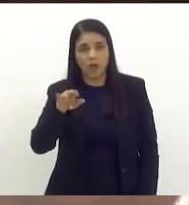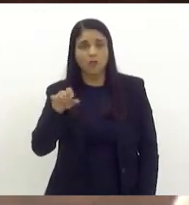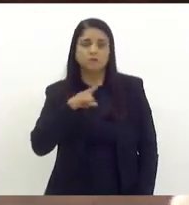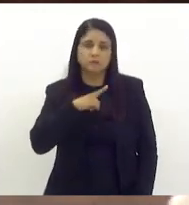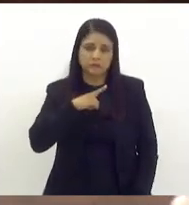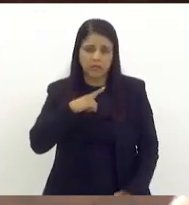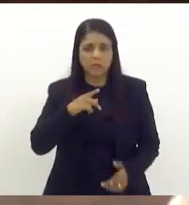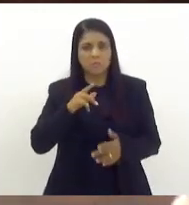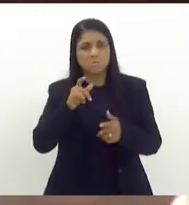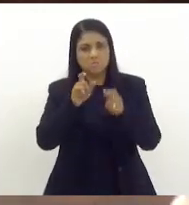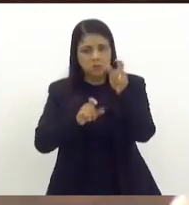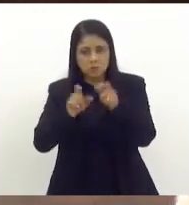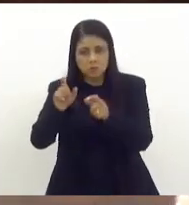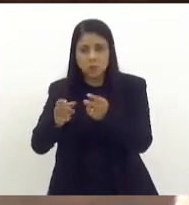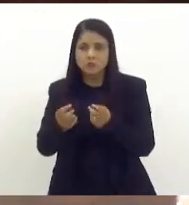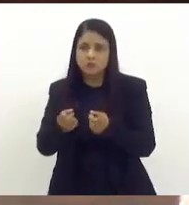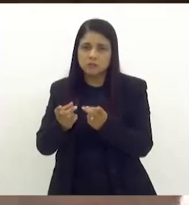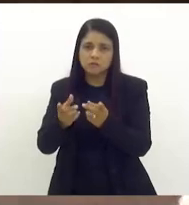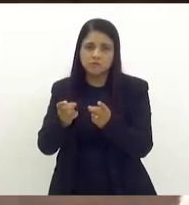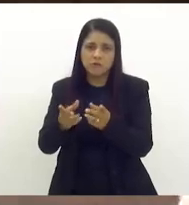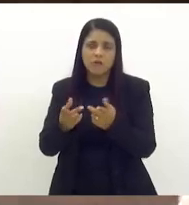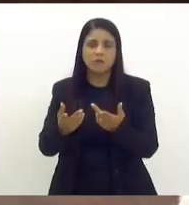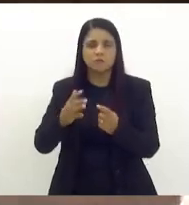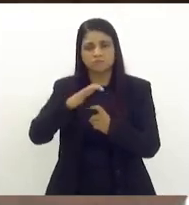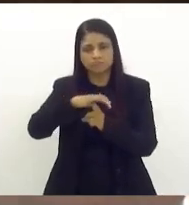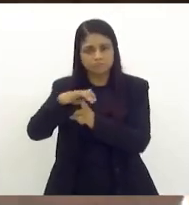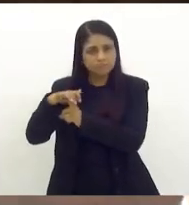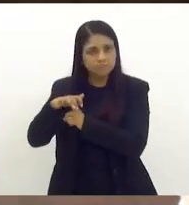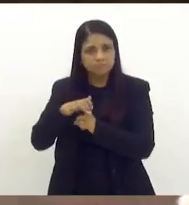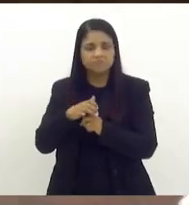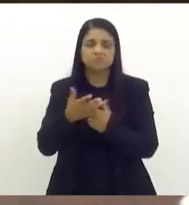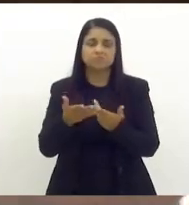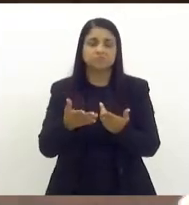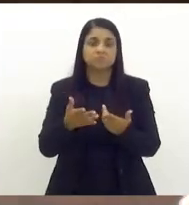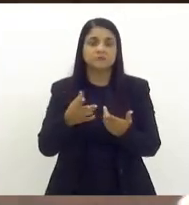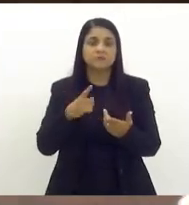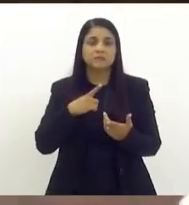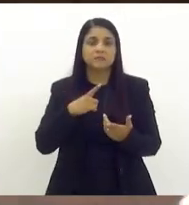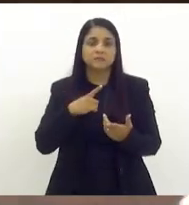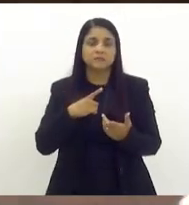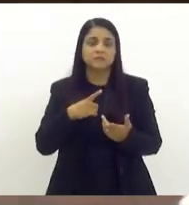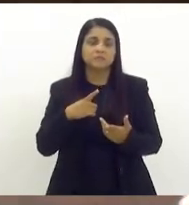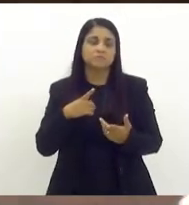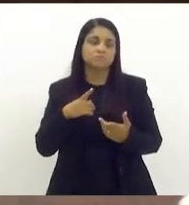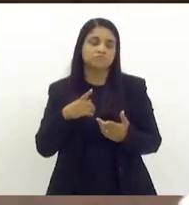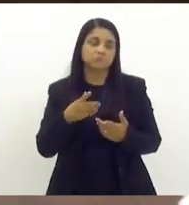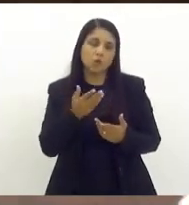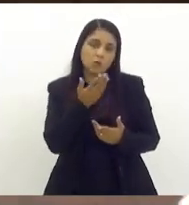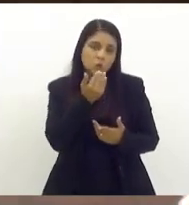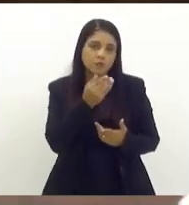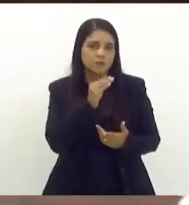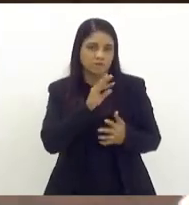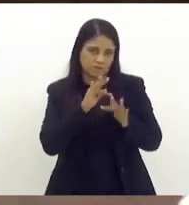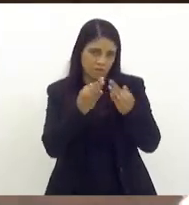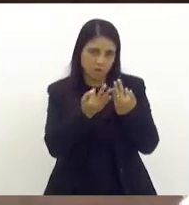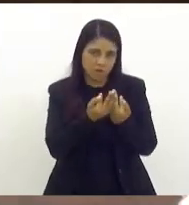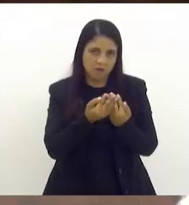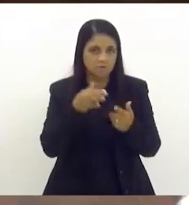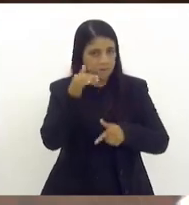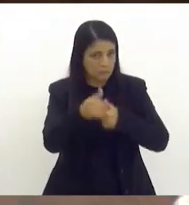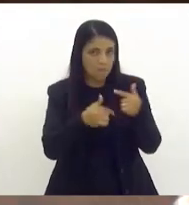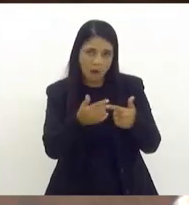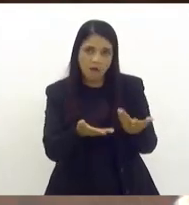alimentam sua família com jogos que acontecem no Januário e o parecer do magistrado